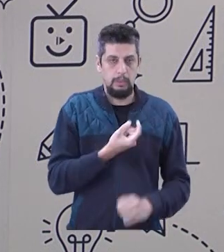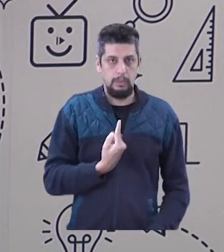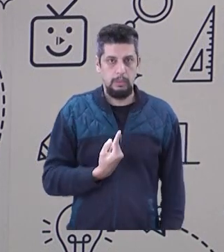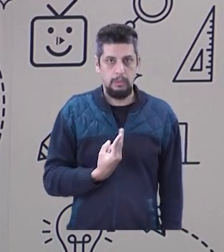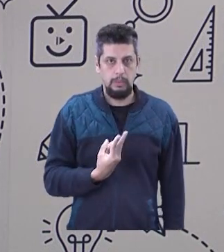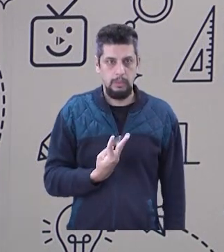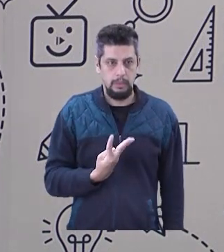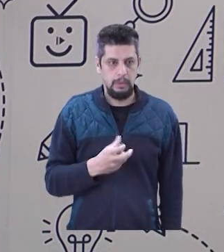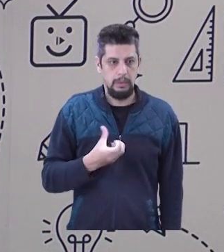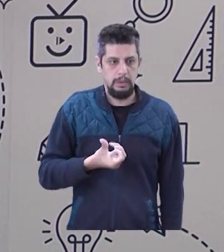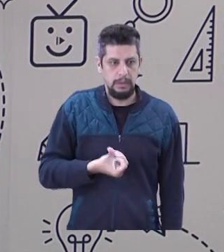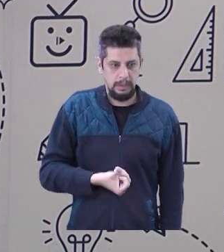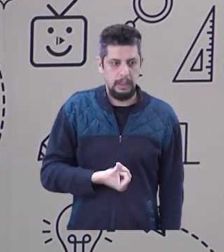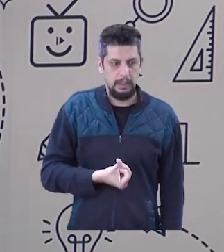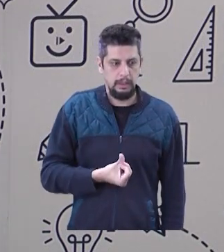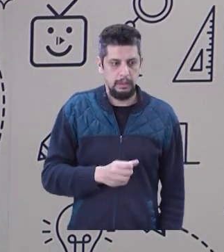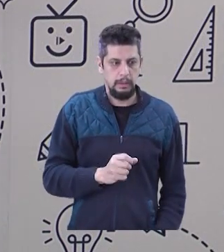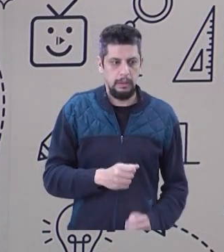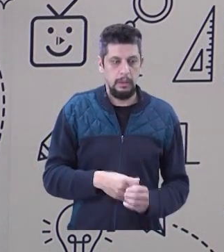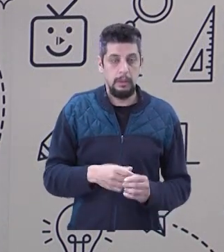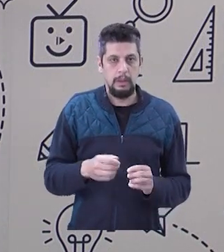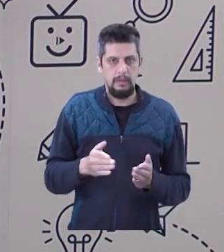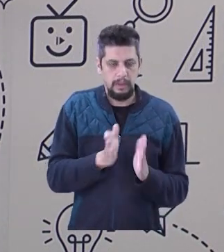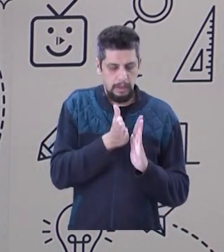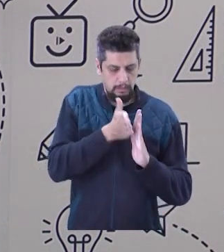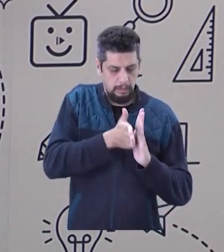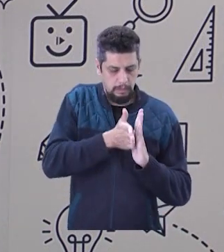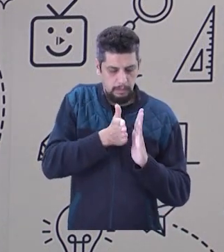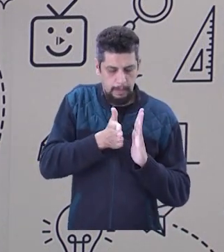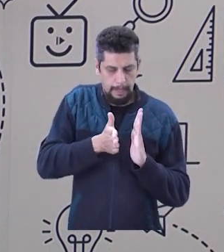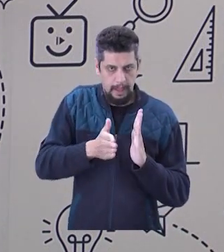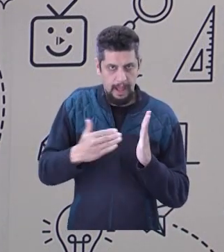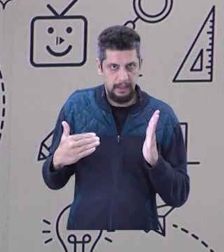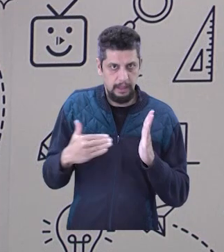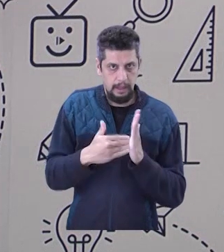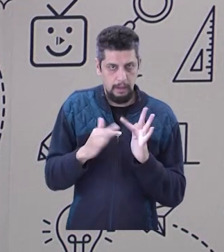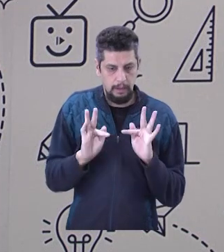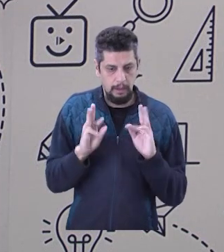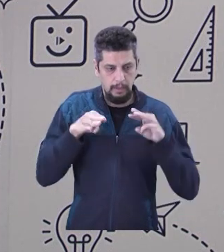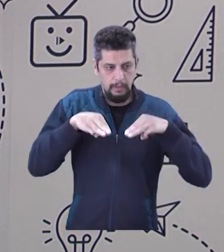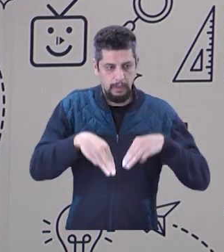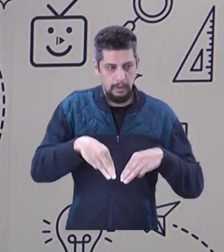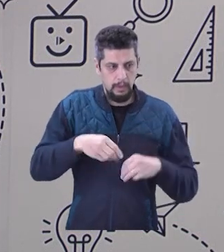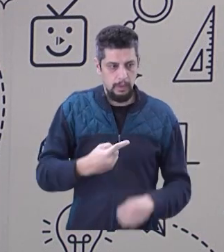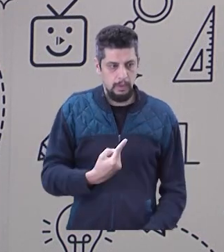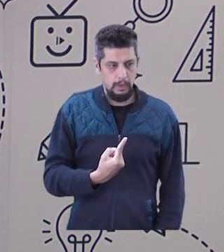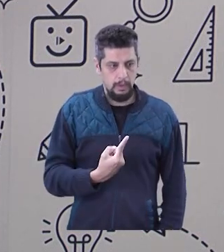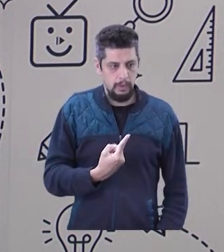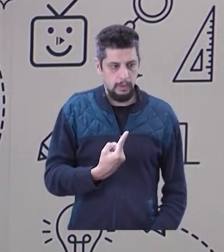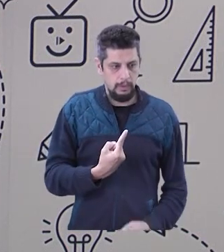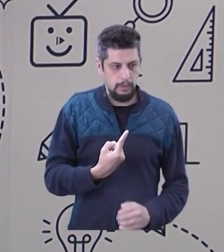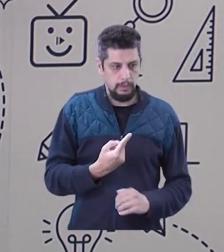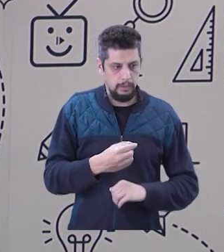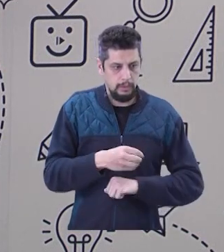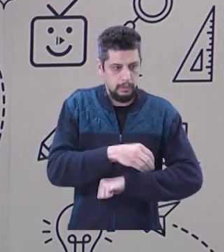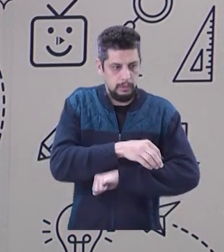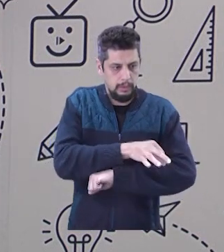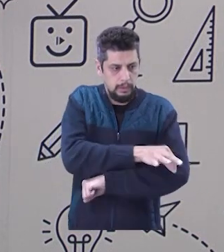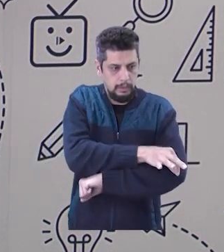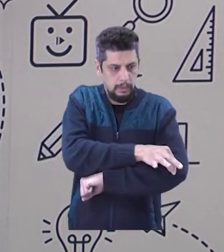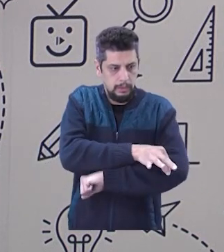Seis? É, deixa um espacinho em cima, então. Então, vamos lá. Vou deixar um espação, ó. Vou fazer até o final, ó. Um.